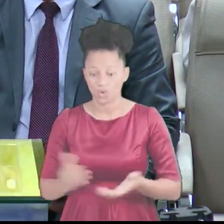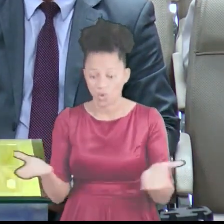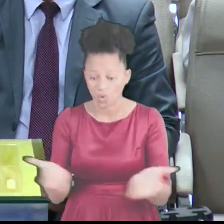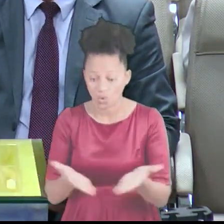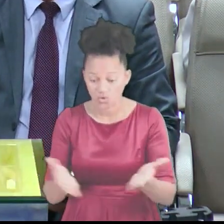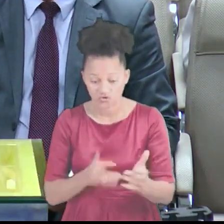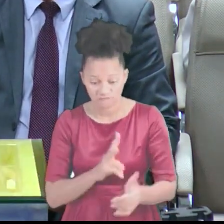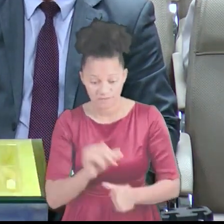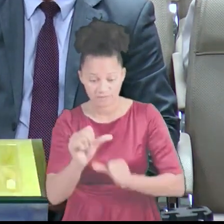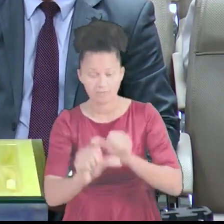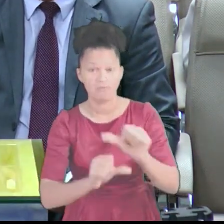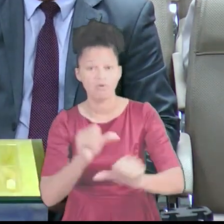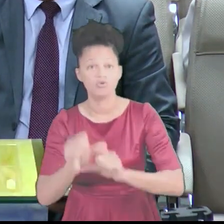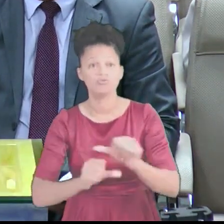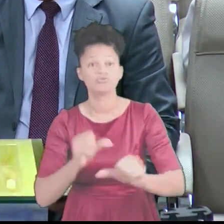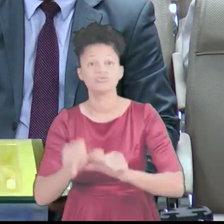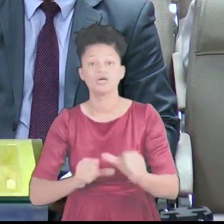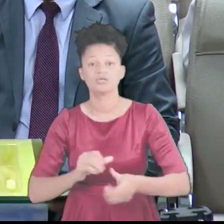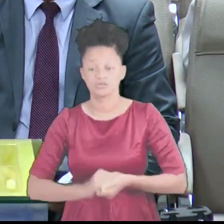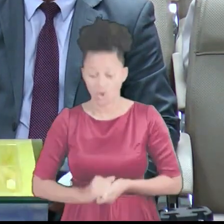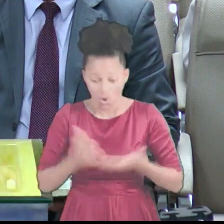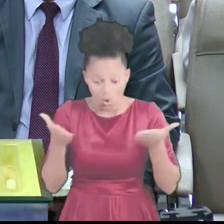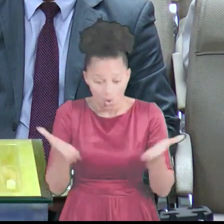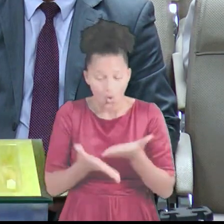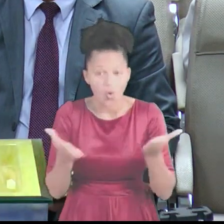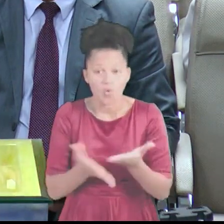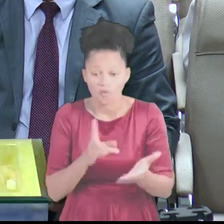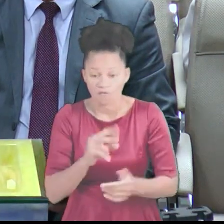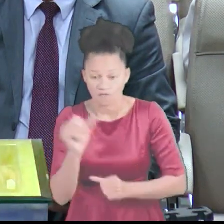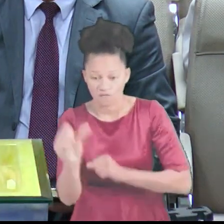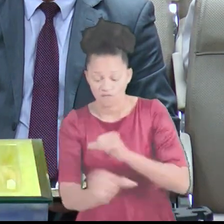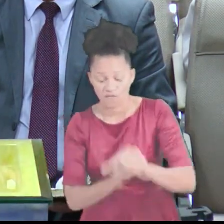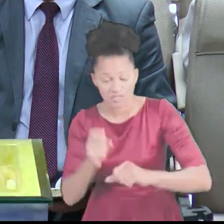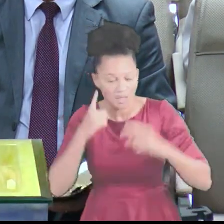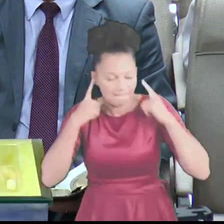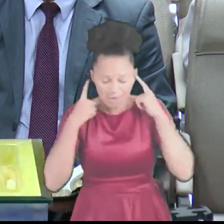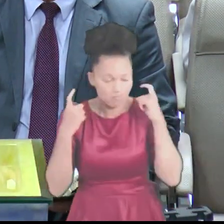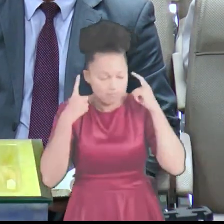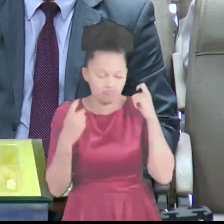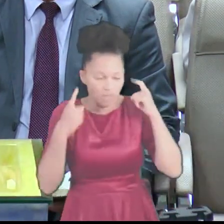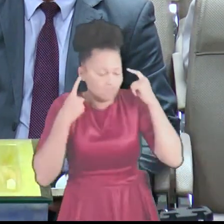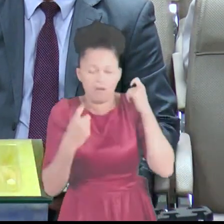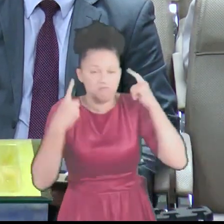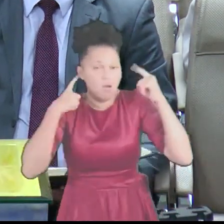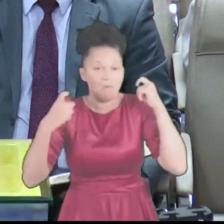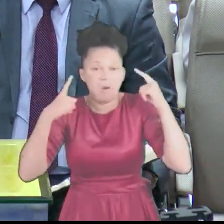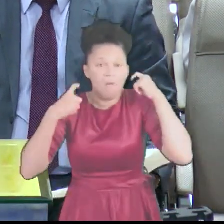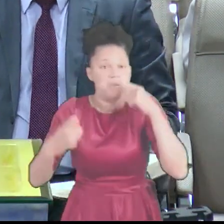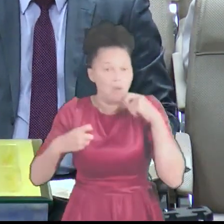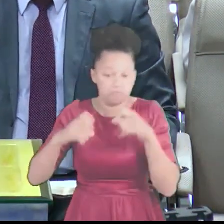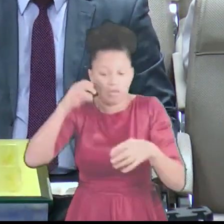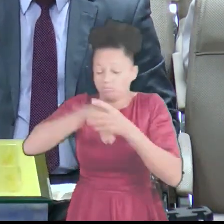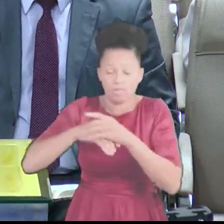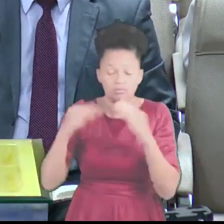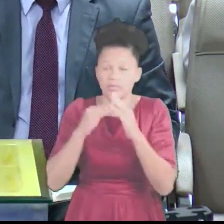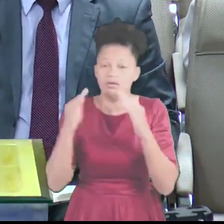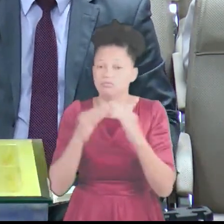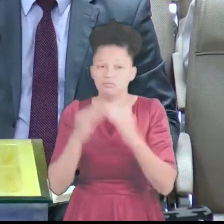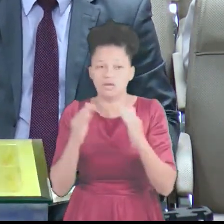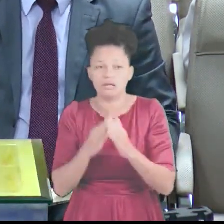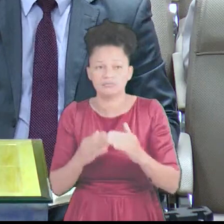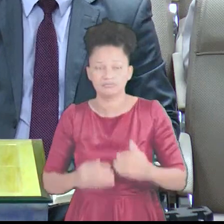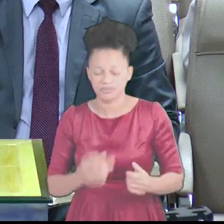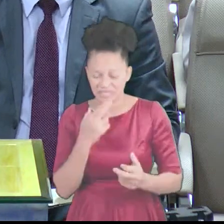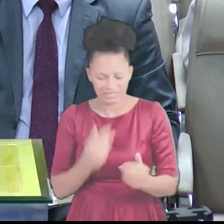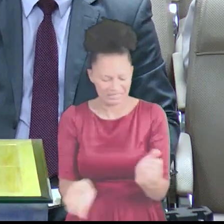Hoje vai ter mudança. Hoje vai ter ruído lá dentro do teu lar.